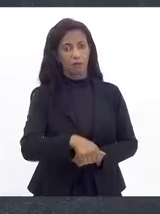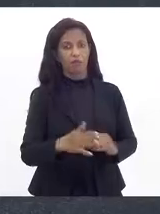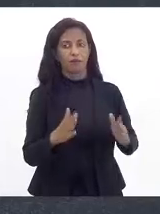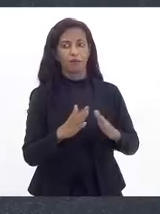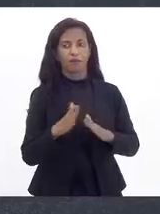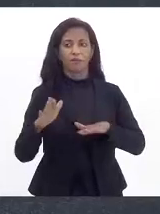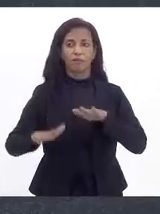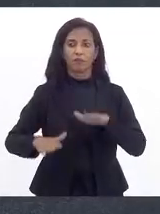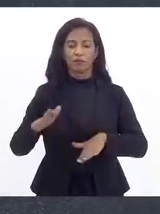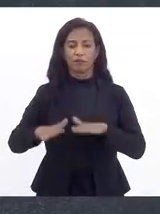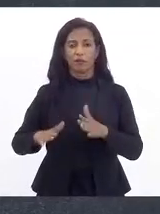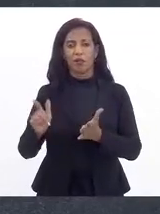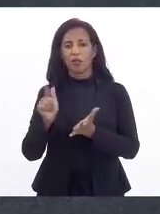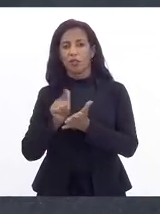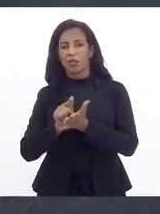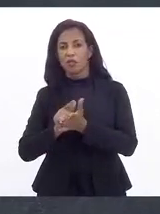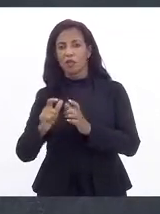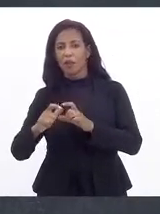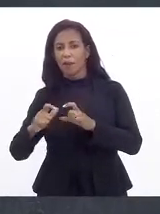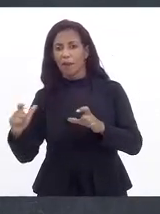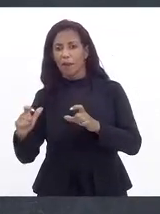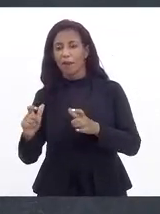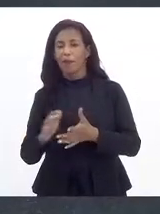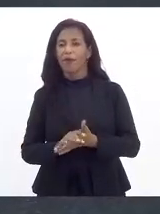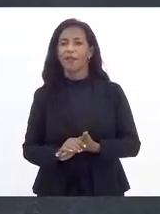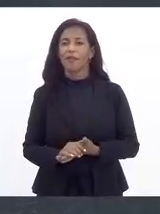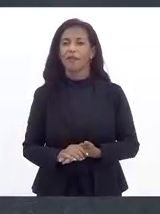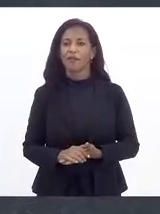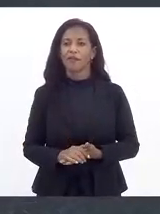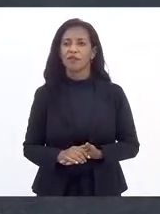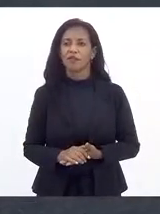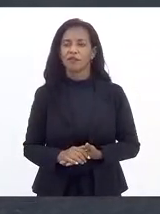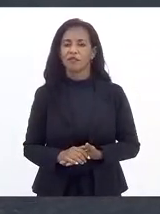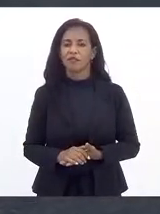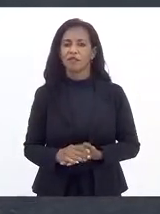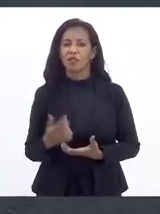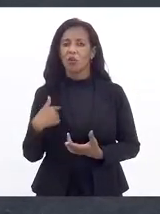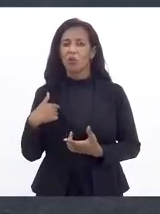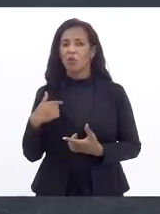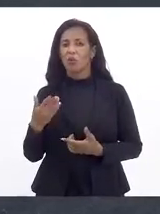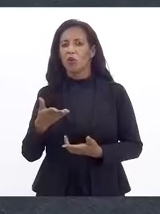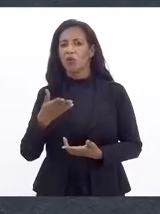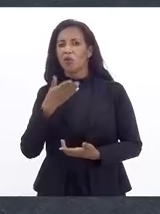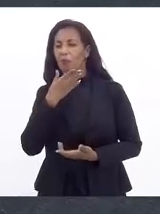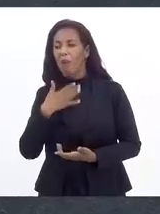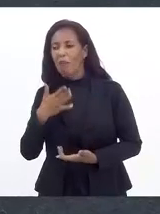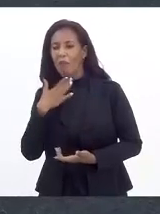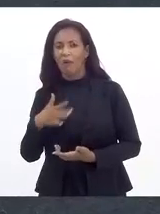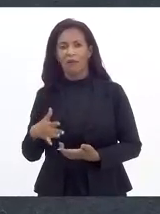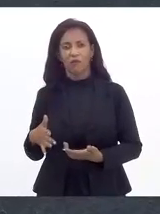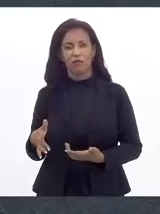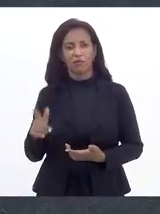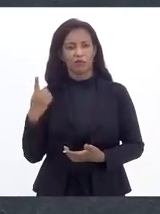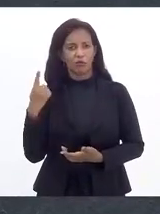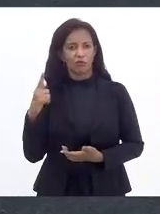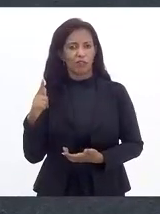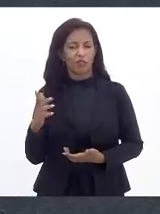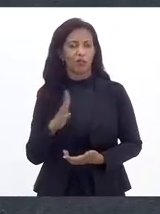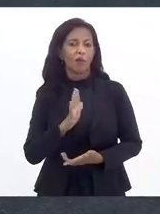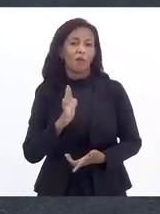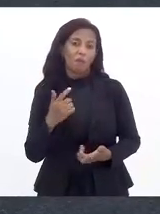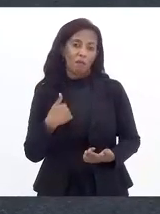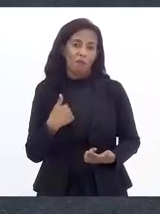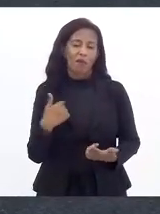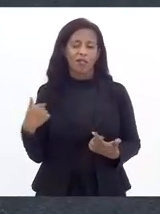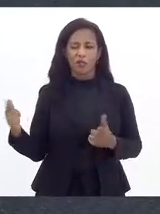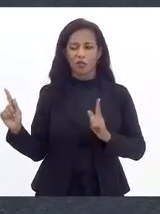mesmo que seja através de um bilhetinho, se eu não tiver acesso direto ao governador, que eu não sou daquela turma de baba-ovo, né? Mas eu vou fazer questão de chegar